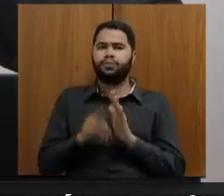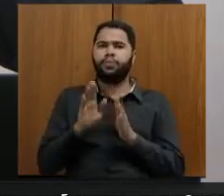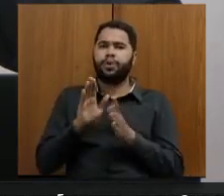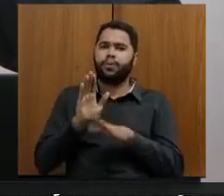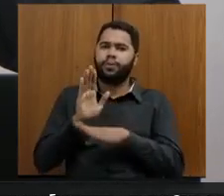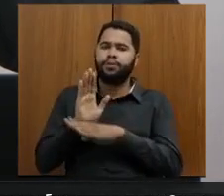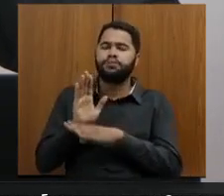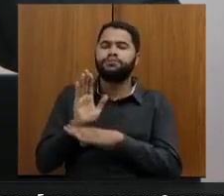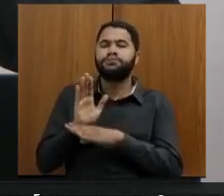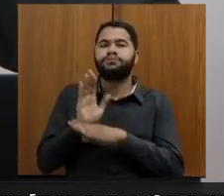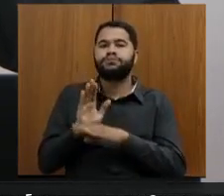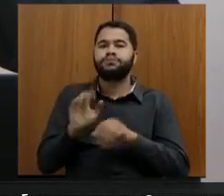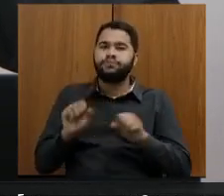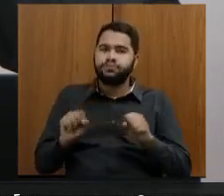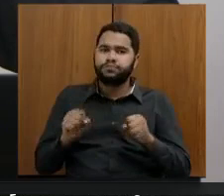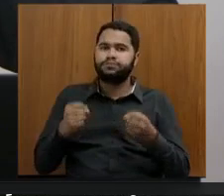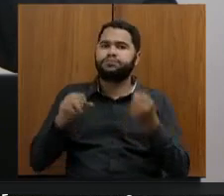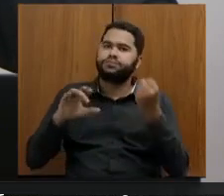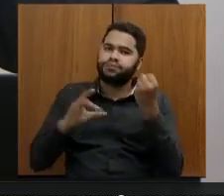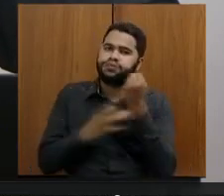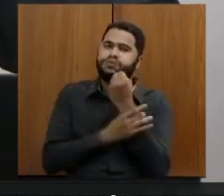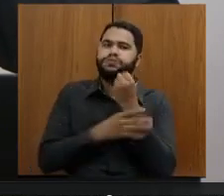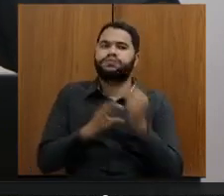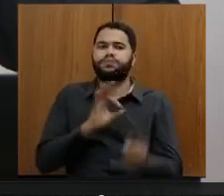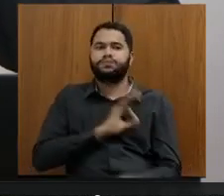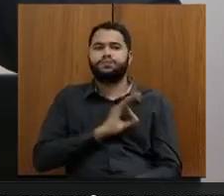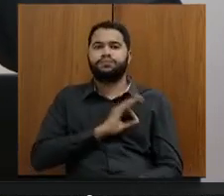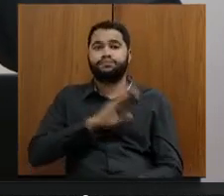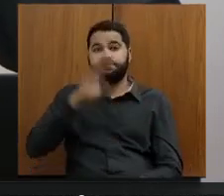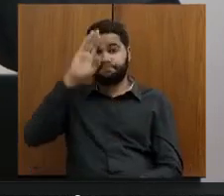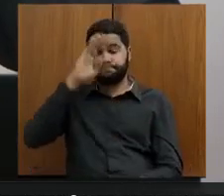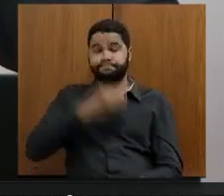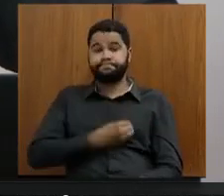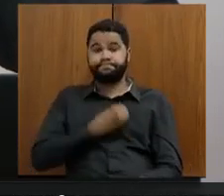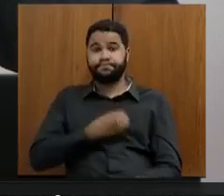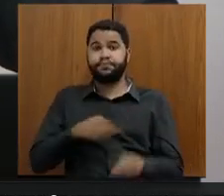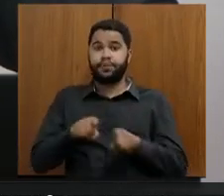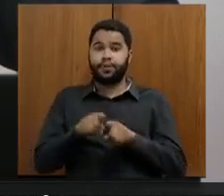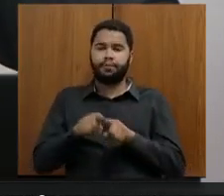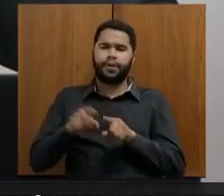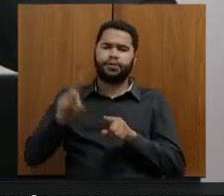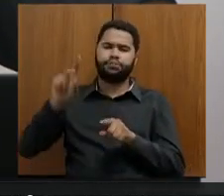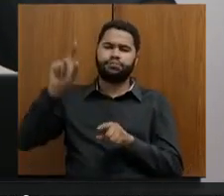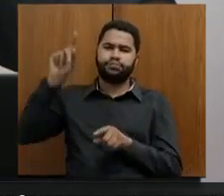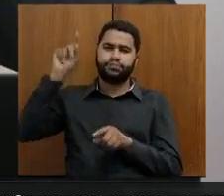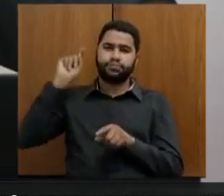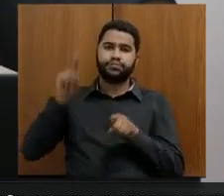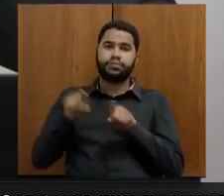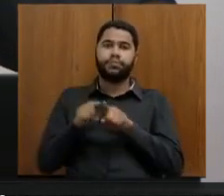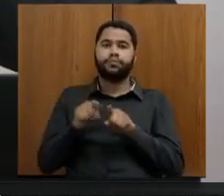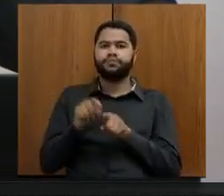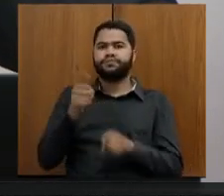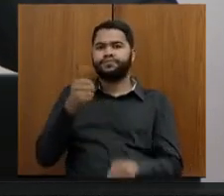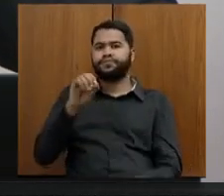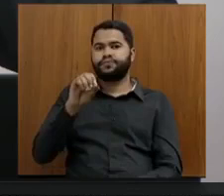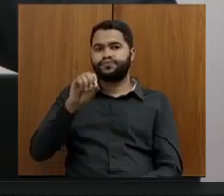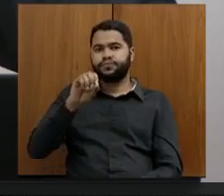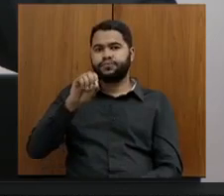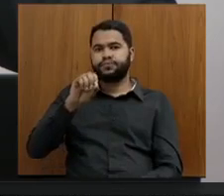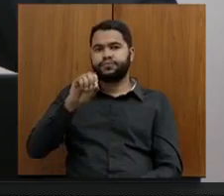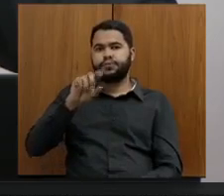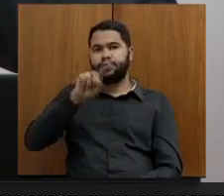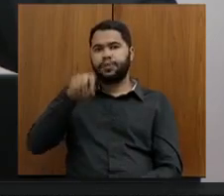de contribuição dos segurados os policiais militares ativos e veteranos e 10 e meio por cento